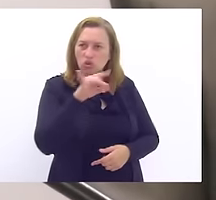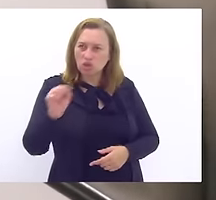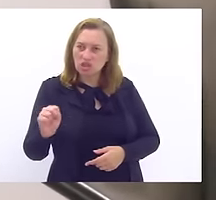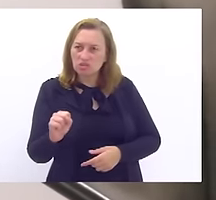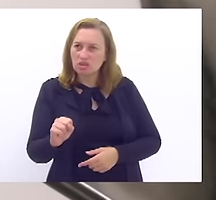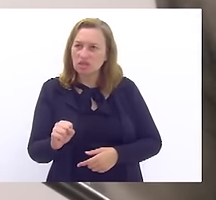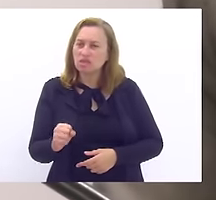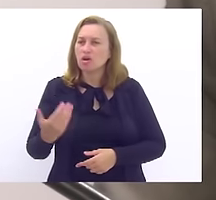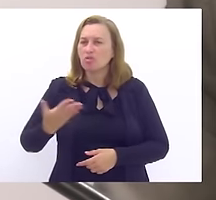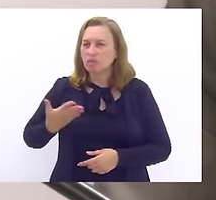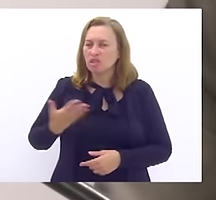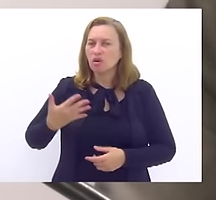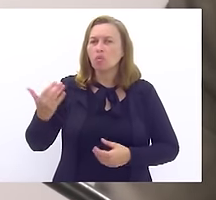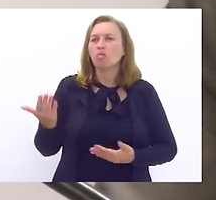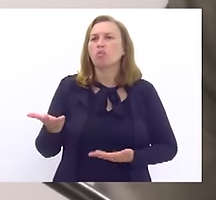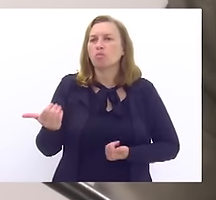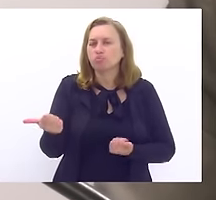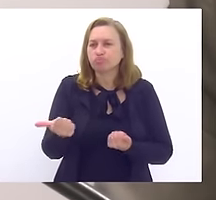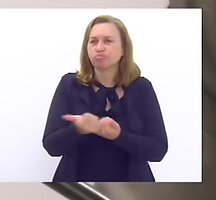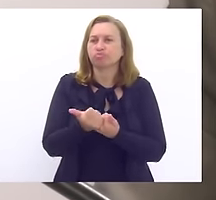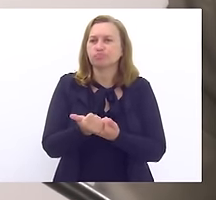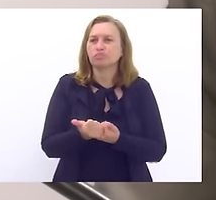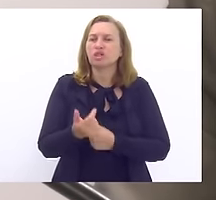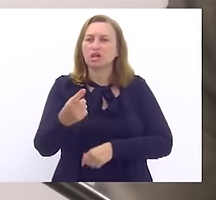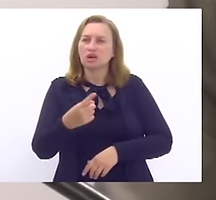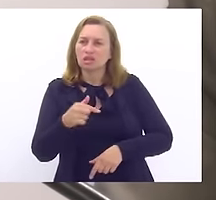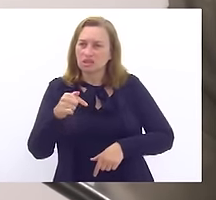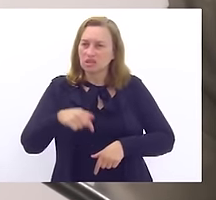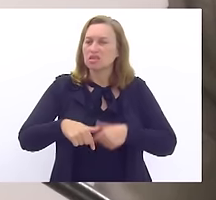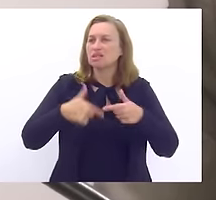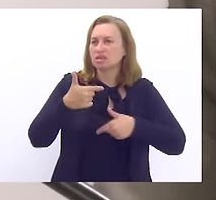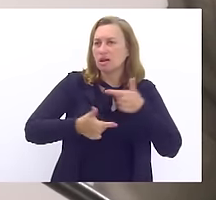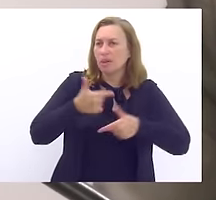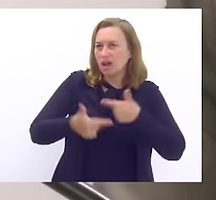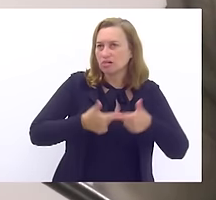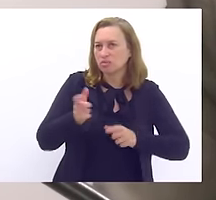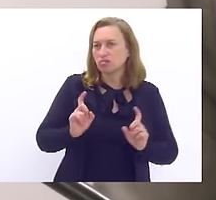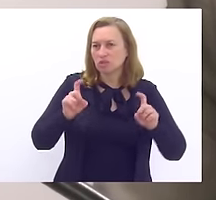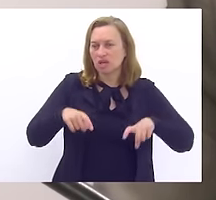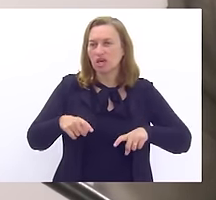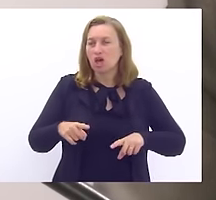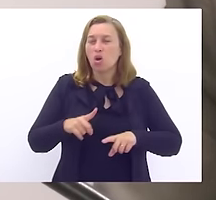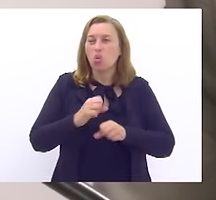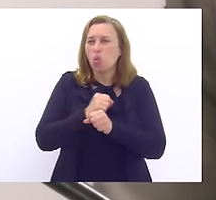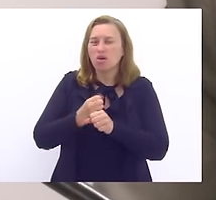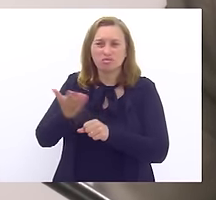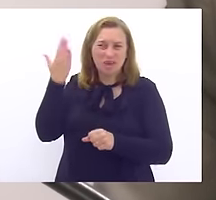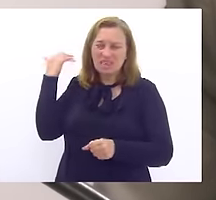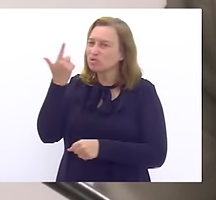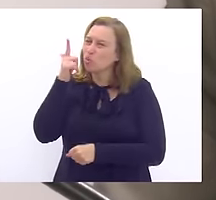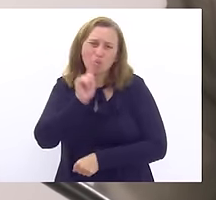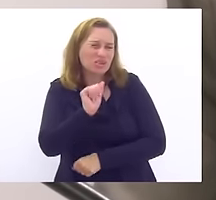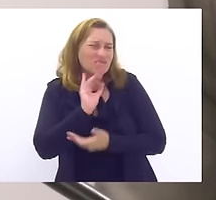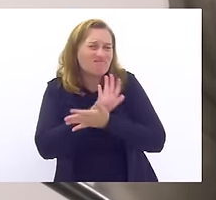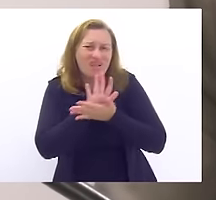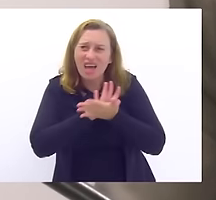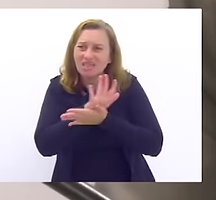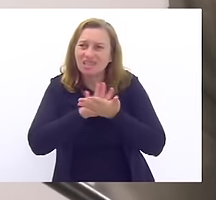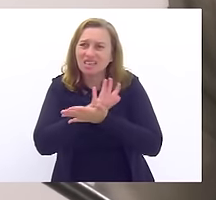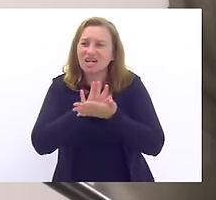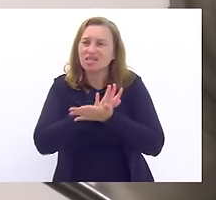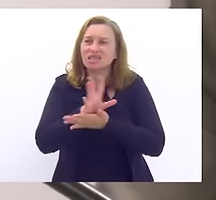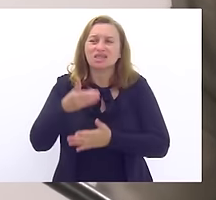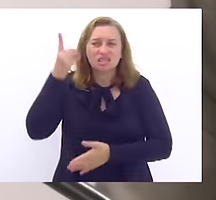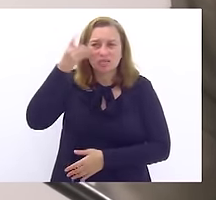parceiro que me deu essa oportunidade nesse mandato porque no passado foi uma vergonha que eu não consegui uma vez sequer Deputado Ratinho Presidente